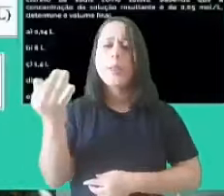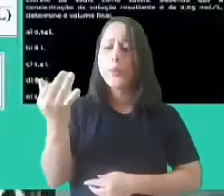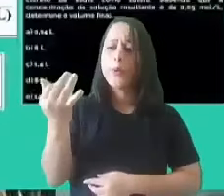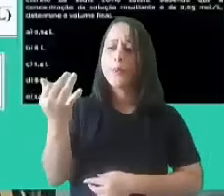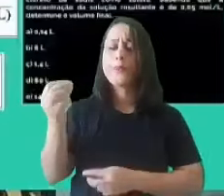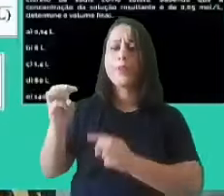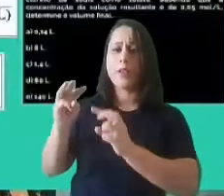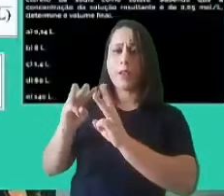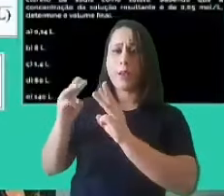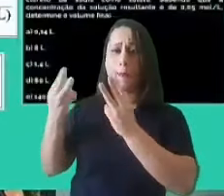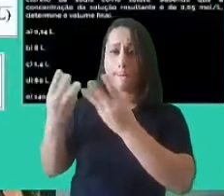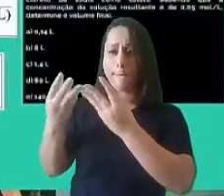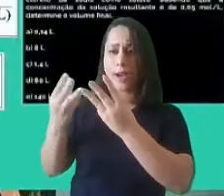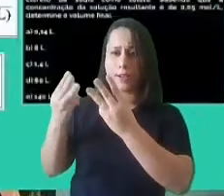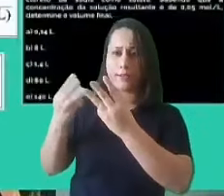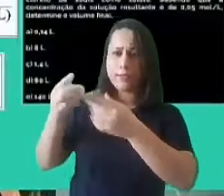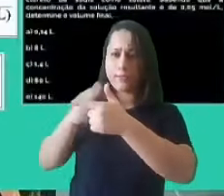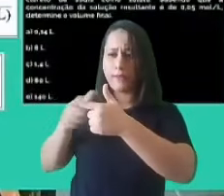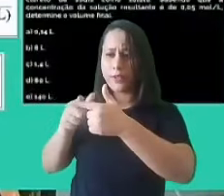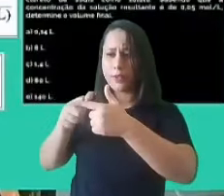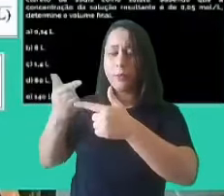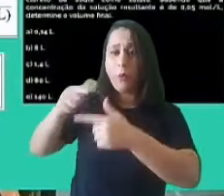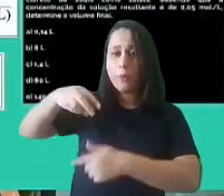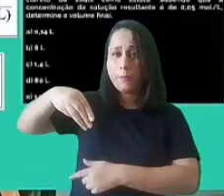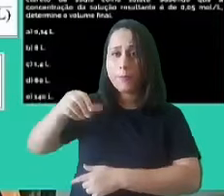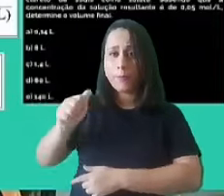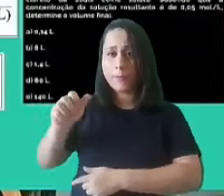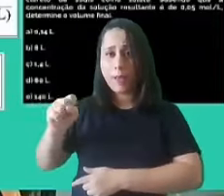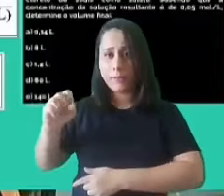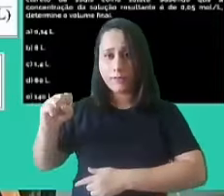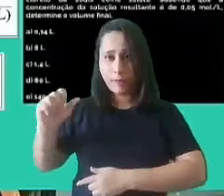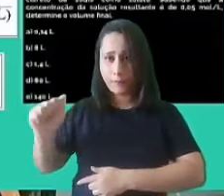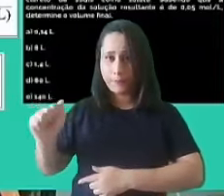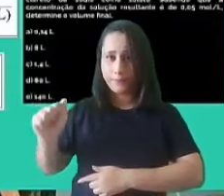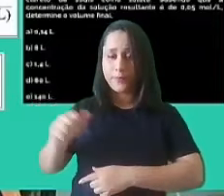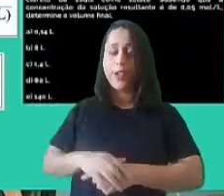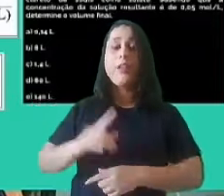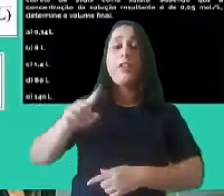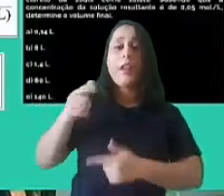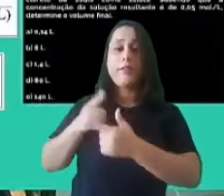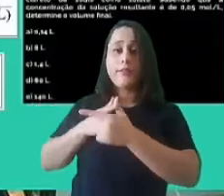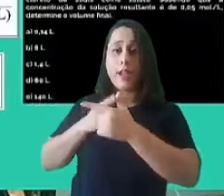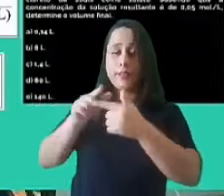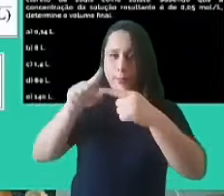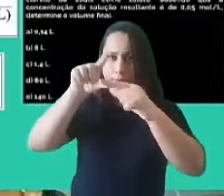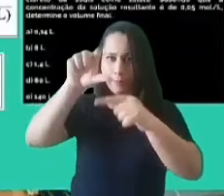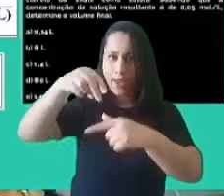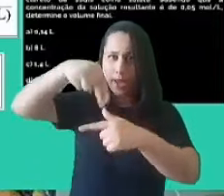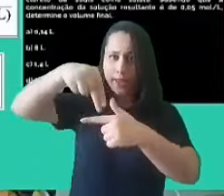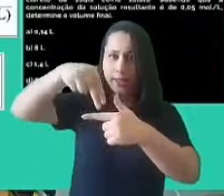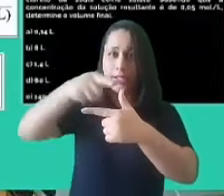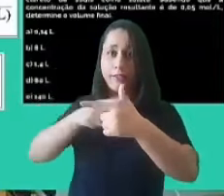Nós podemos também calcular a concentração molar. Então,